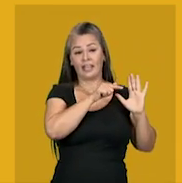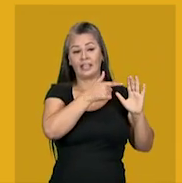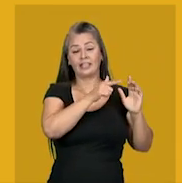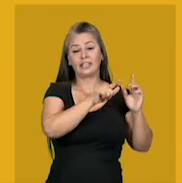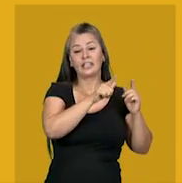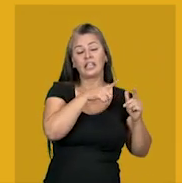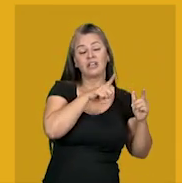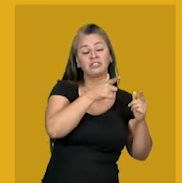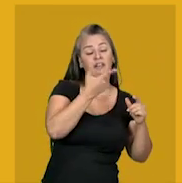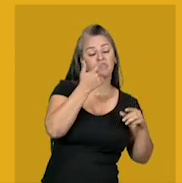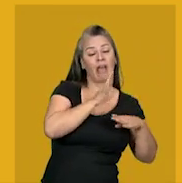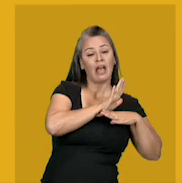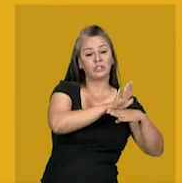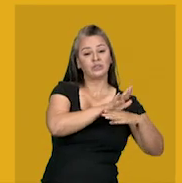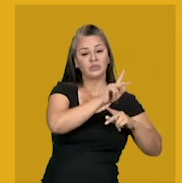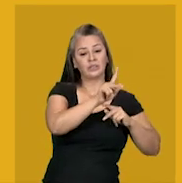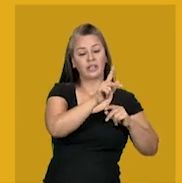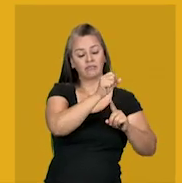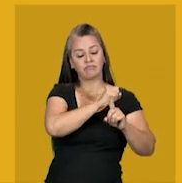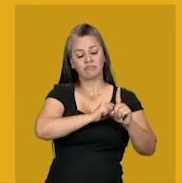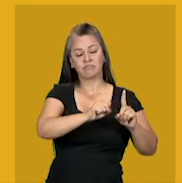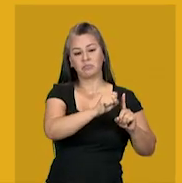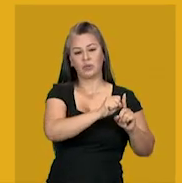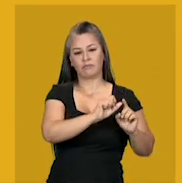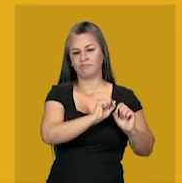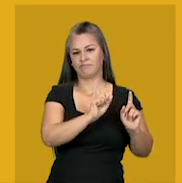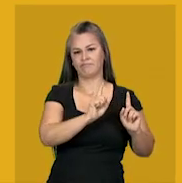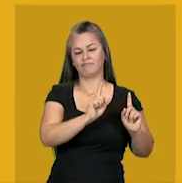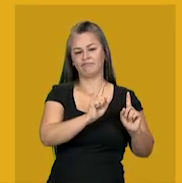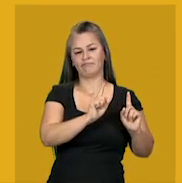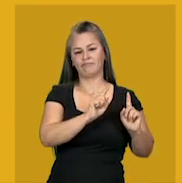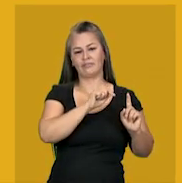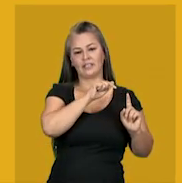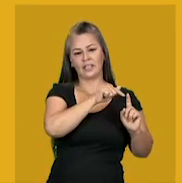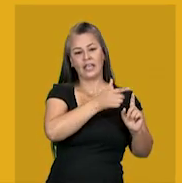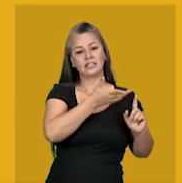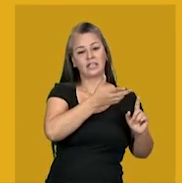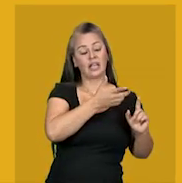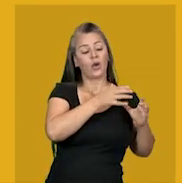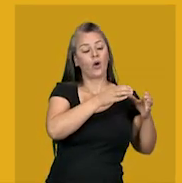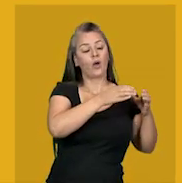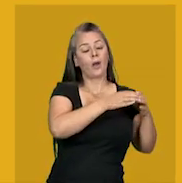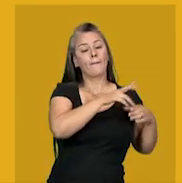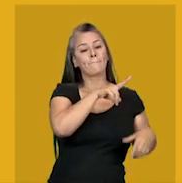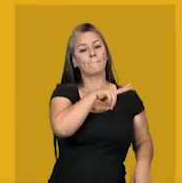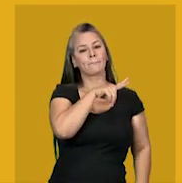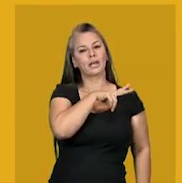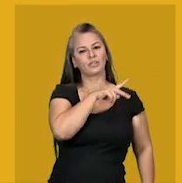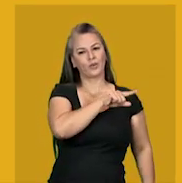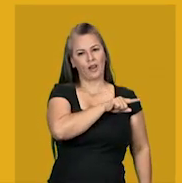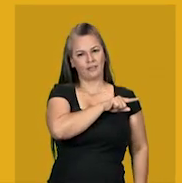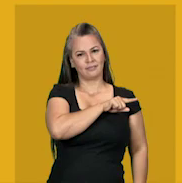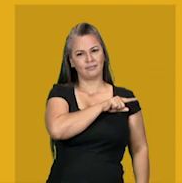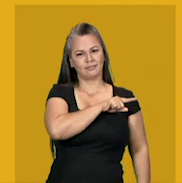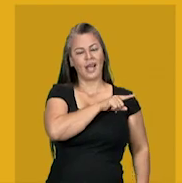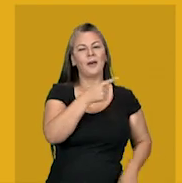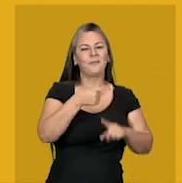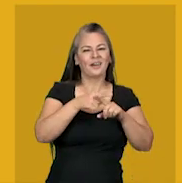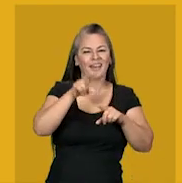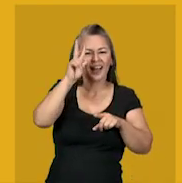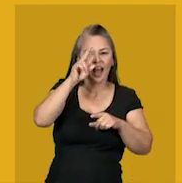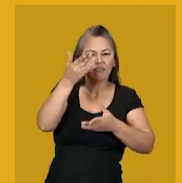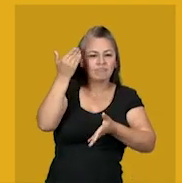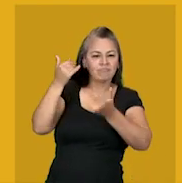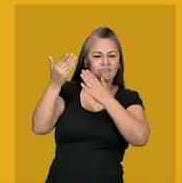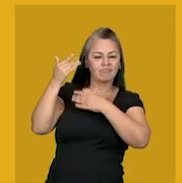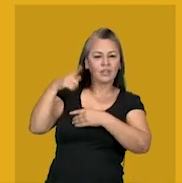desigualdade da sociedade. Eles defendiam a propriedade privada, né? Porque antes o rei não respeitava a propriedade privada,